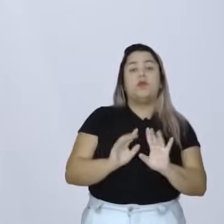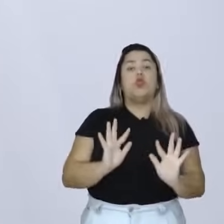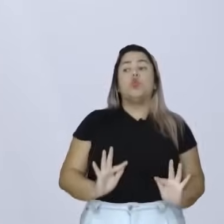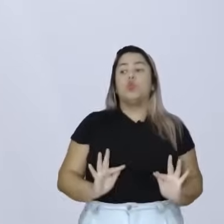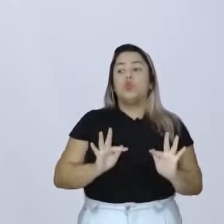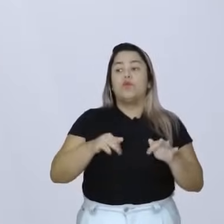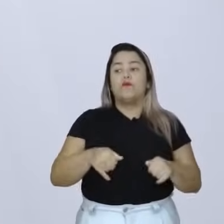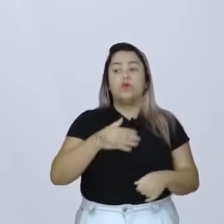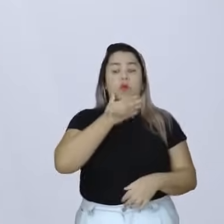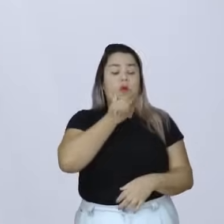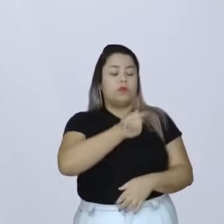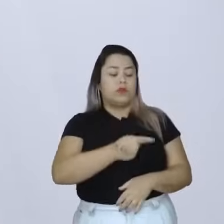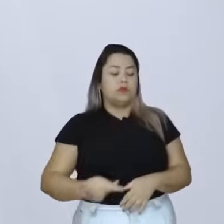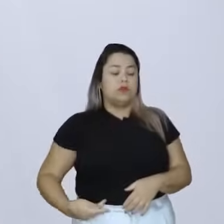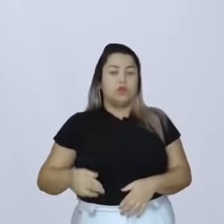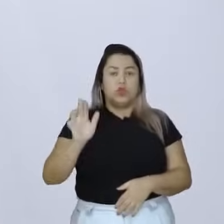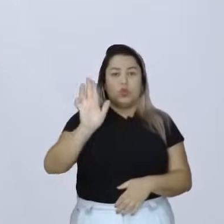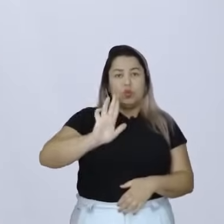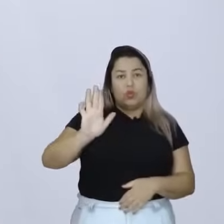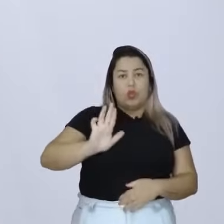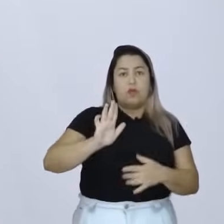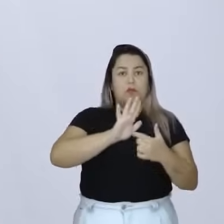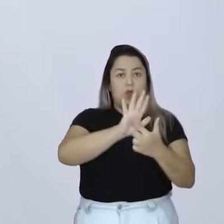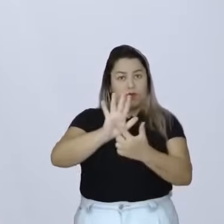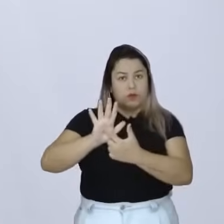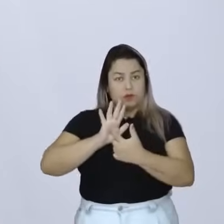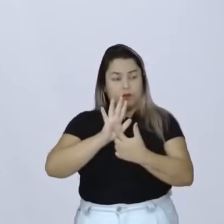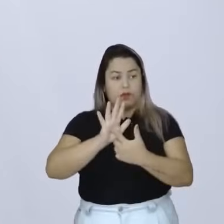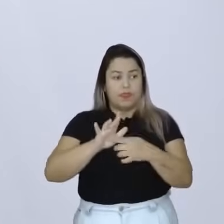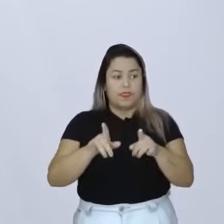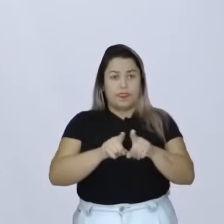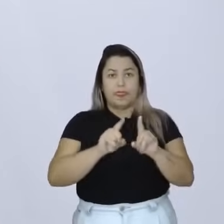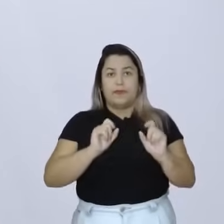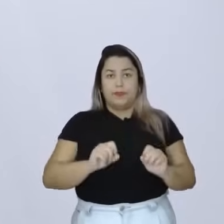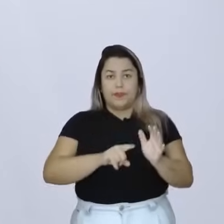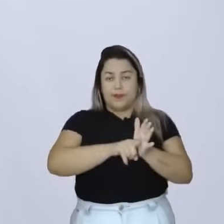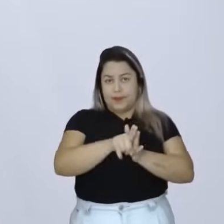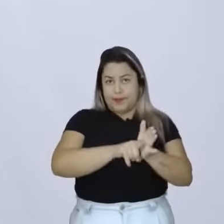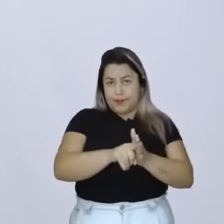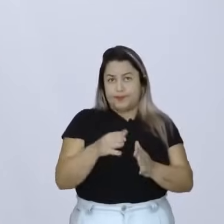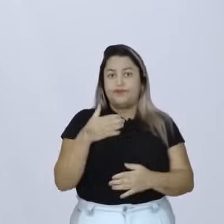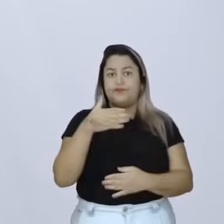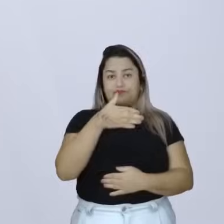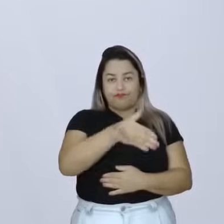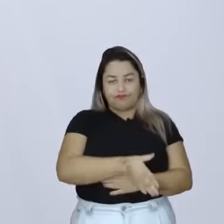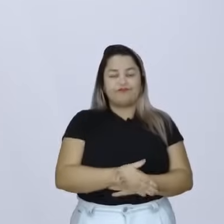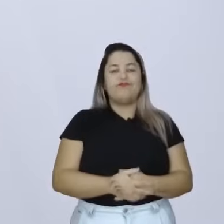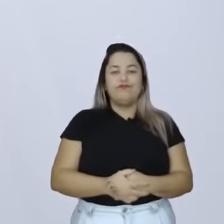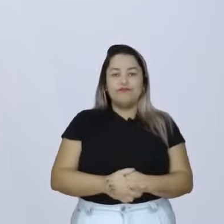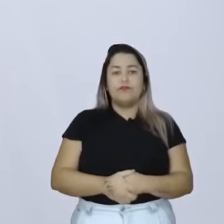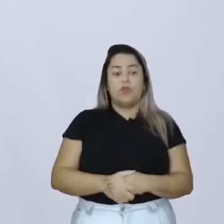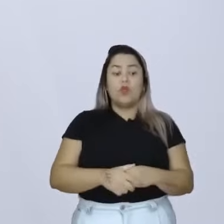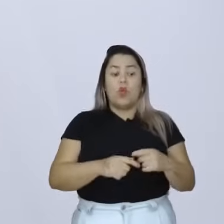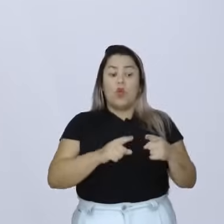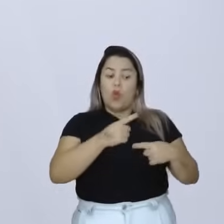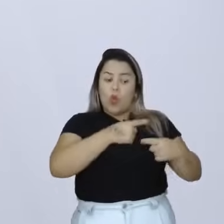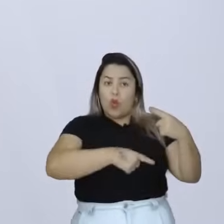onde o presidente Lula apresentou a peça do planejamento participativo que foi